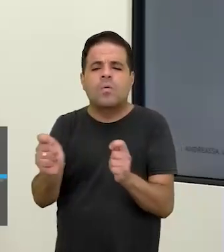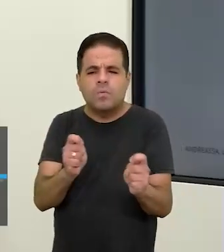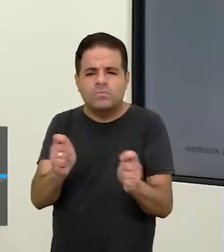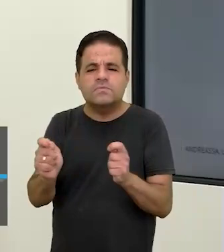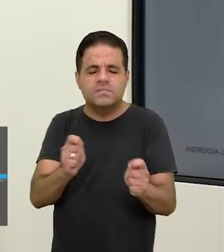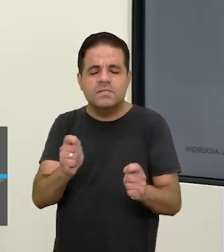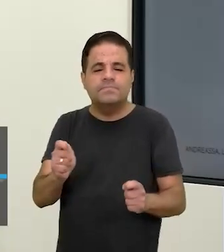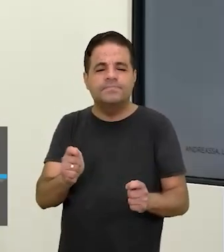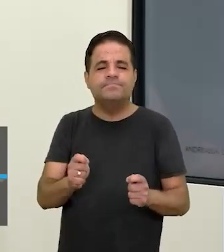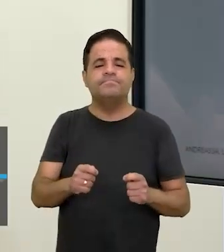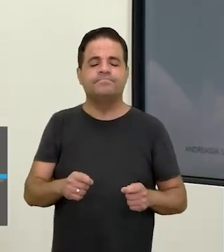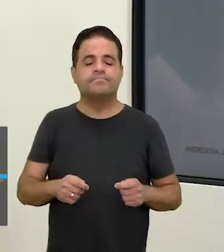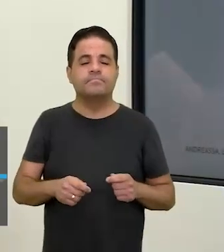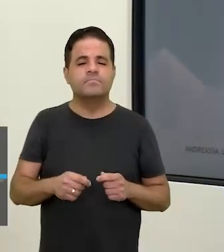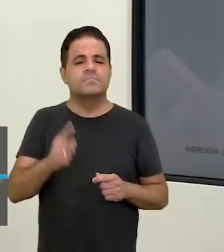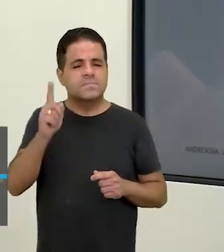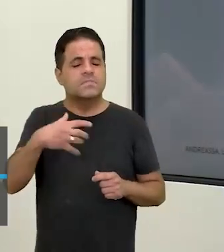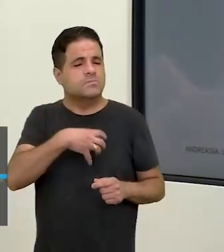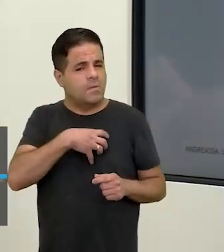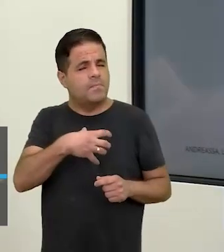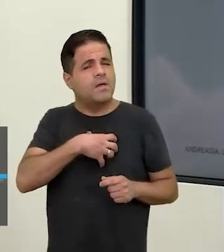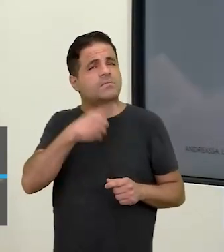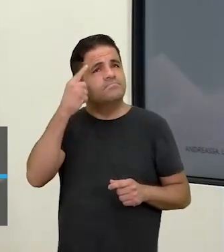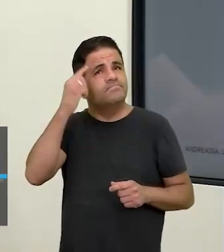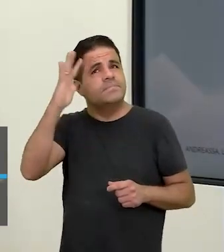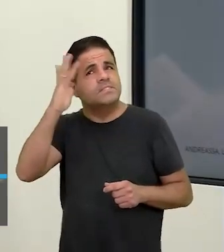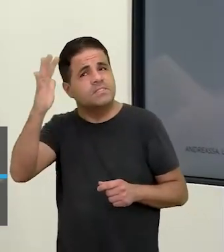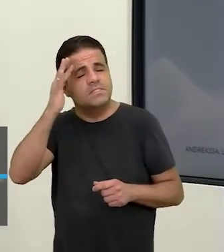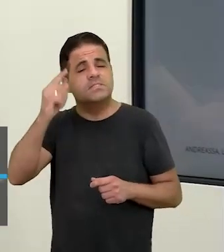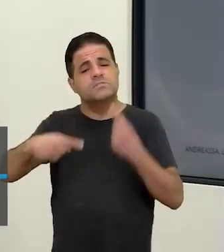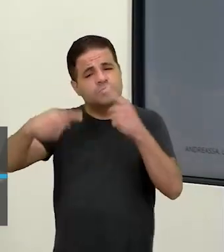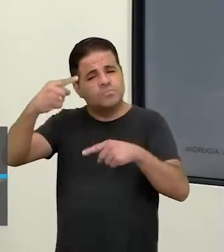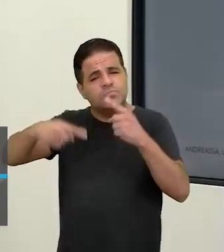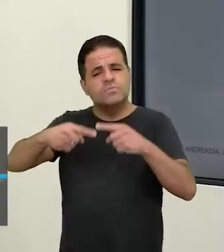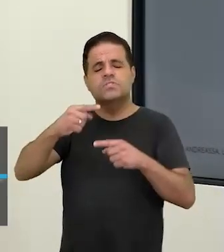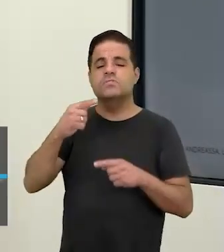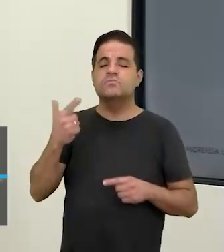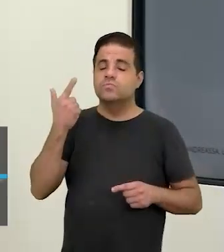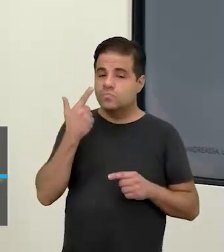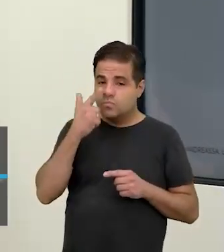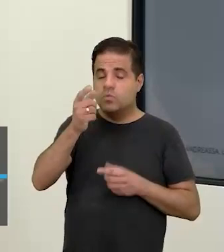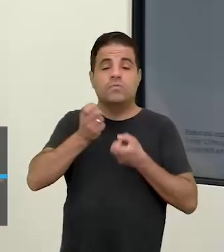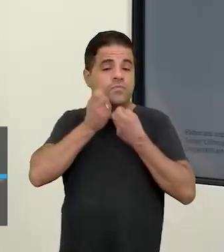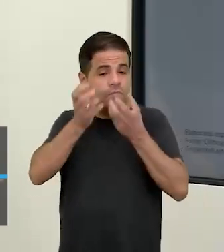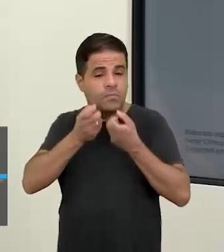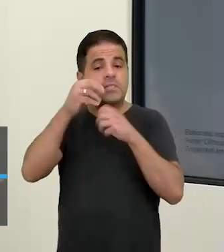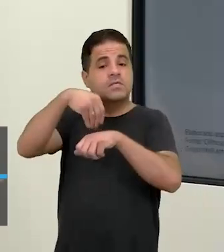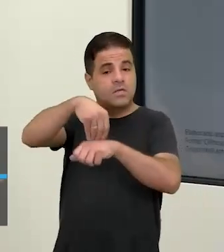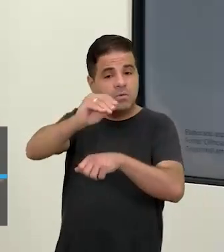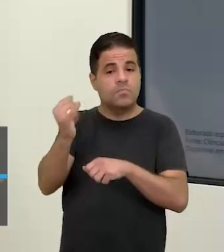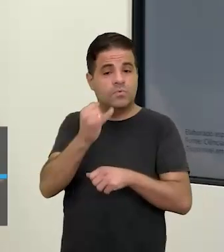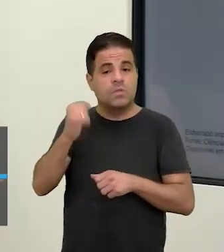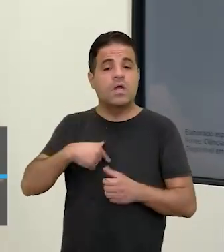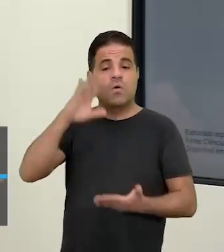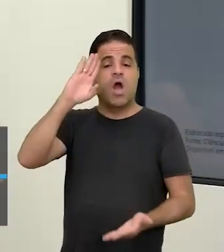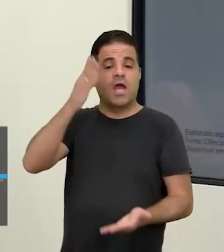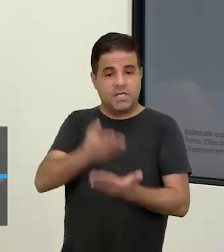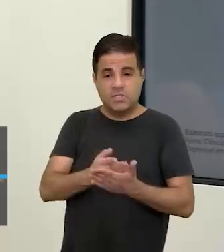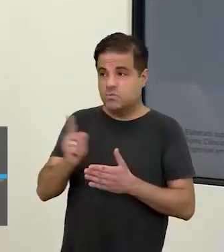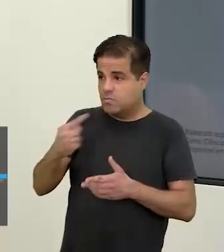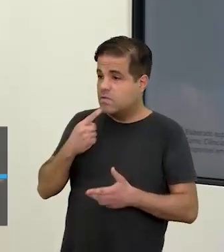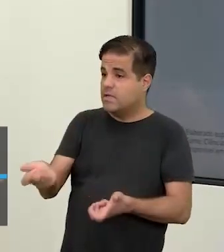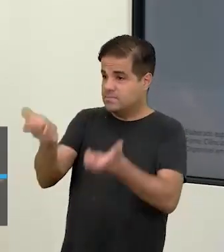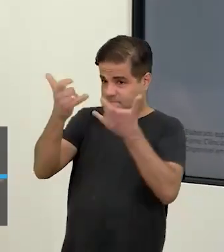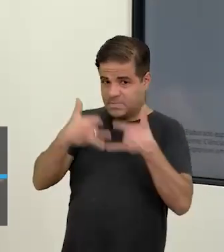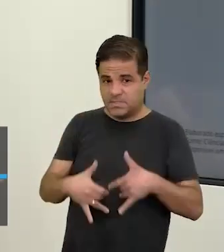assim. Eu acho que essa é uma maneira de pensar a política, né? Agora, um outro dado importante que eu também acredito que você vai